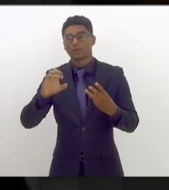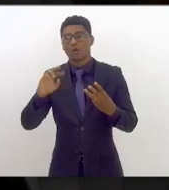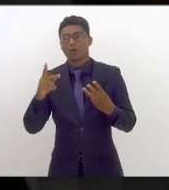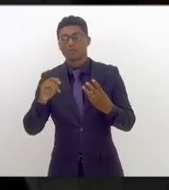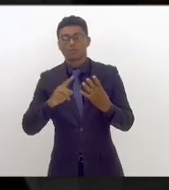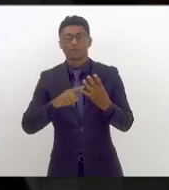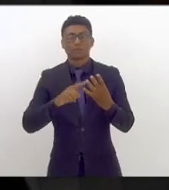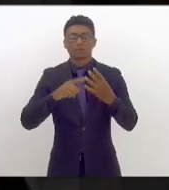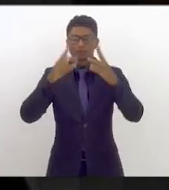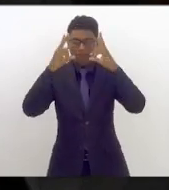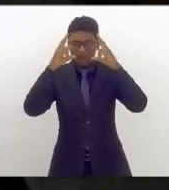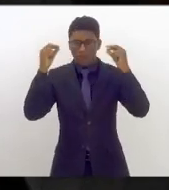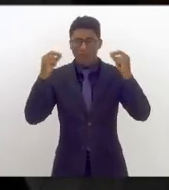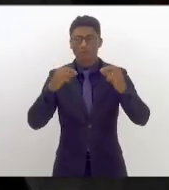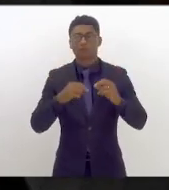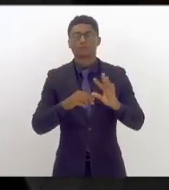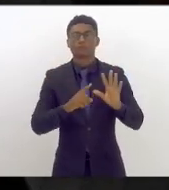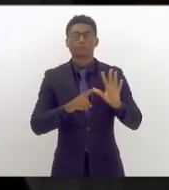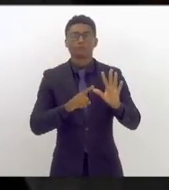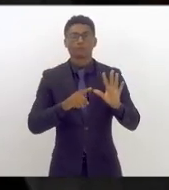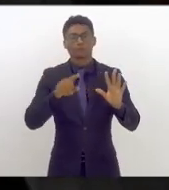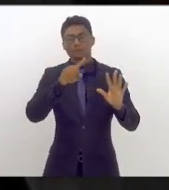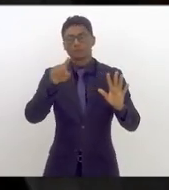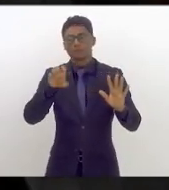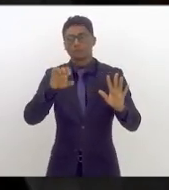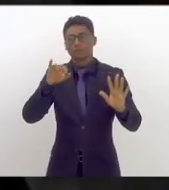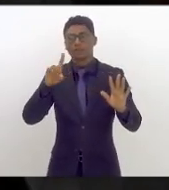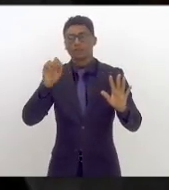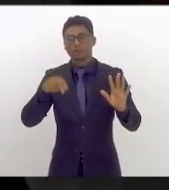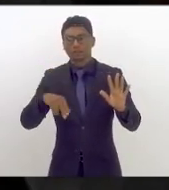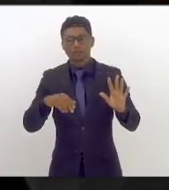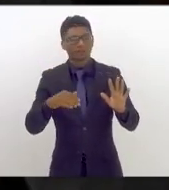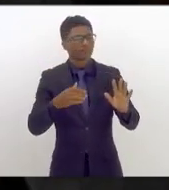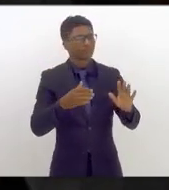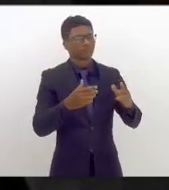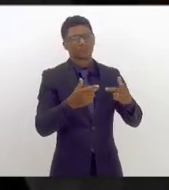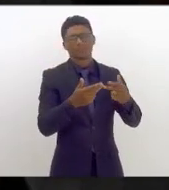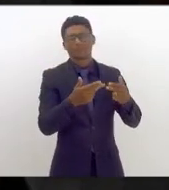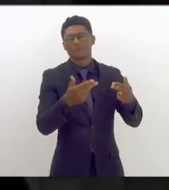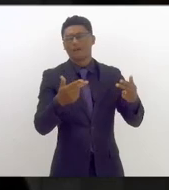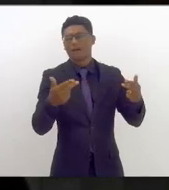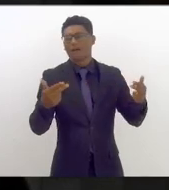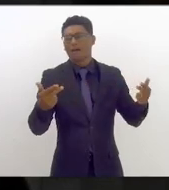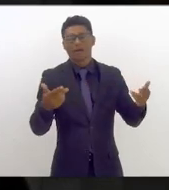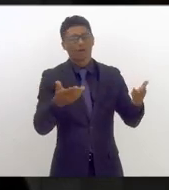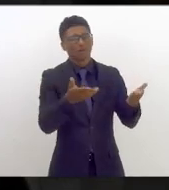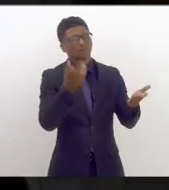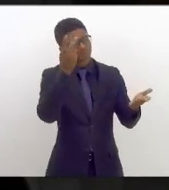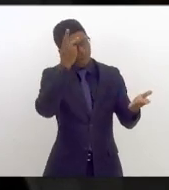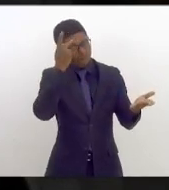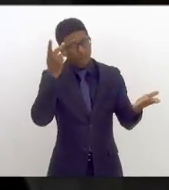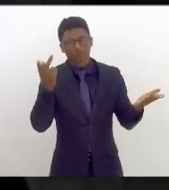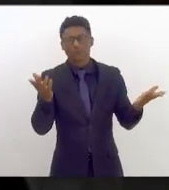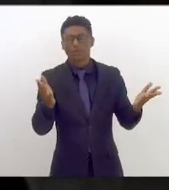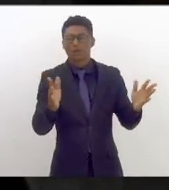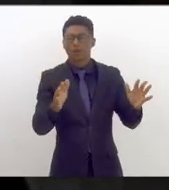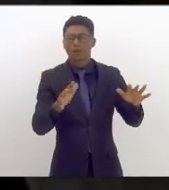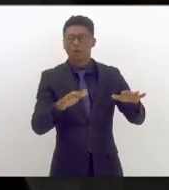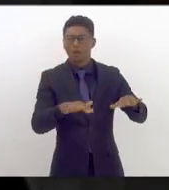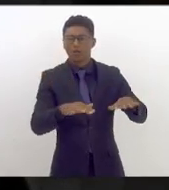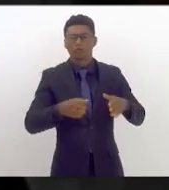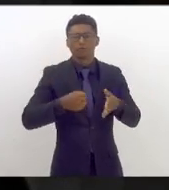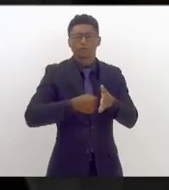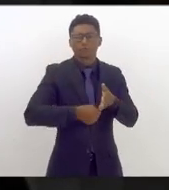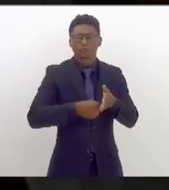Rejane, também o mandato da deputada Zeidan, vários coletivos, vários personagens marcantes da luta cotidiana, da